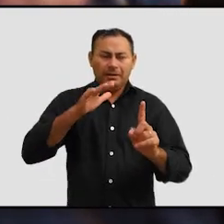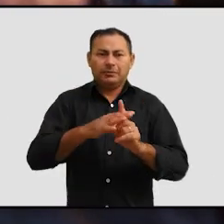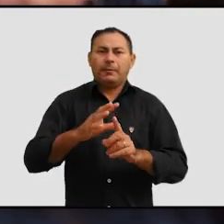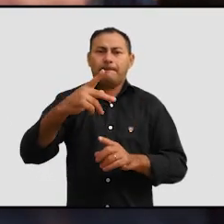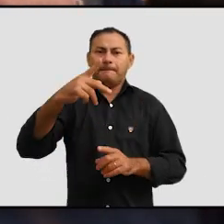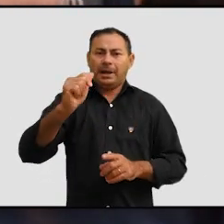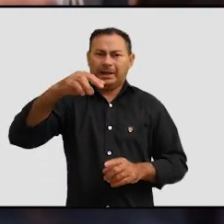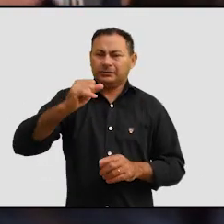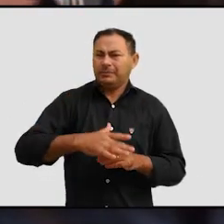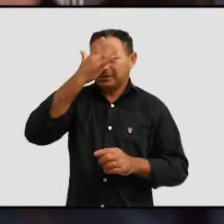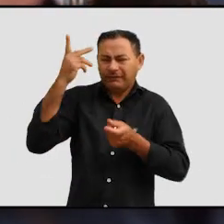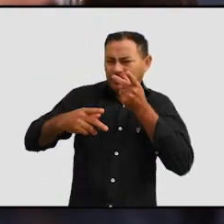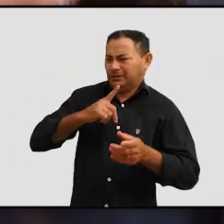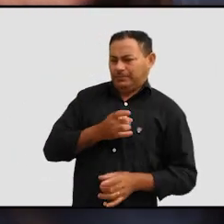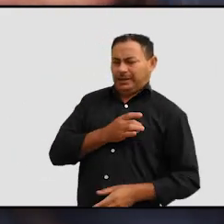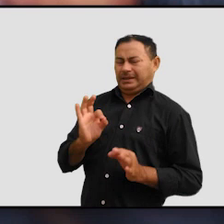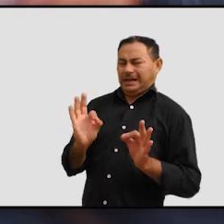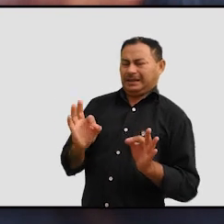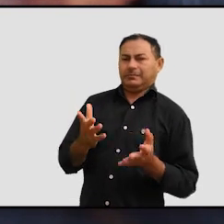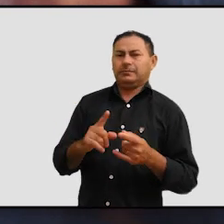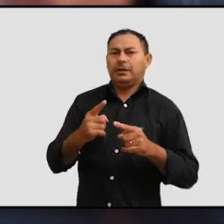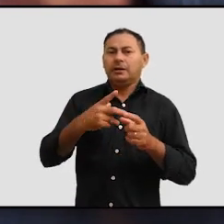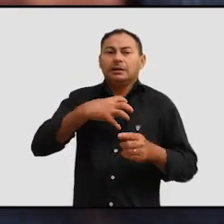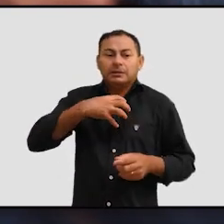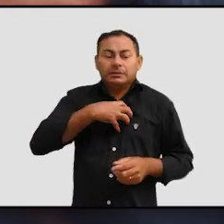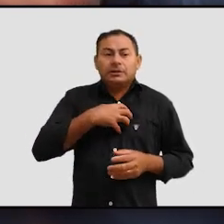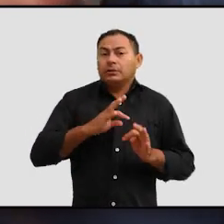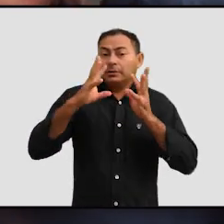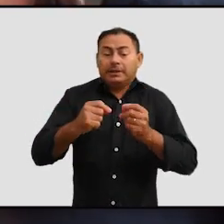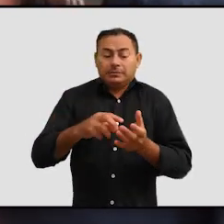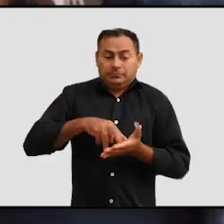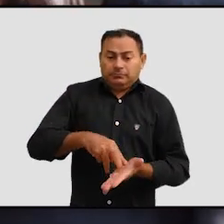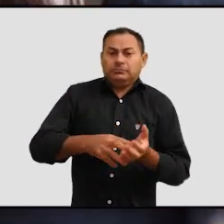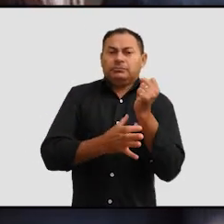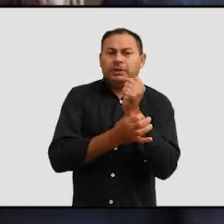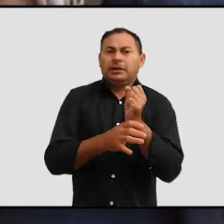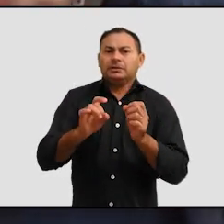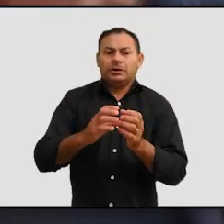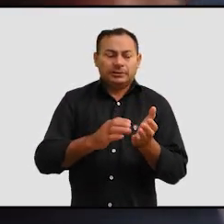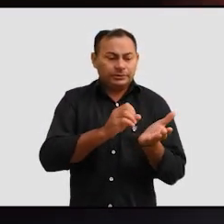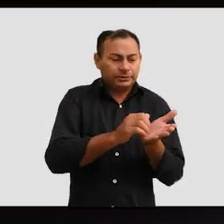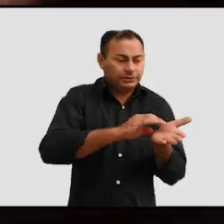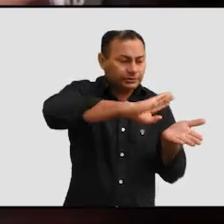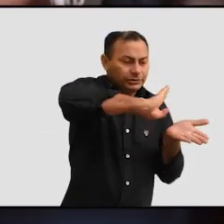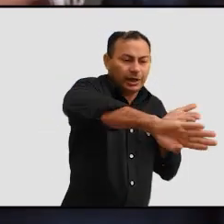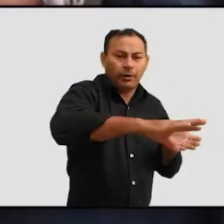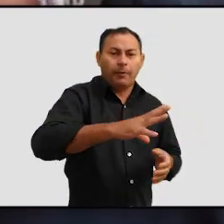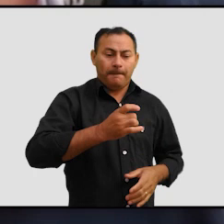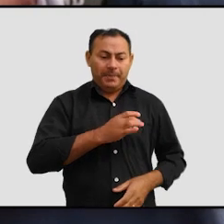gente é capaz de afirmar que não tem medo de nada, mas existe uma maneira de nos sentirmos totalmente seguros. Basta eliminar o